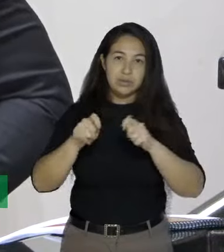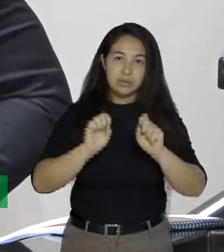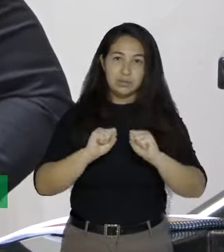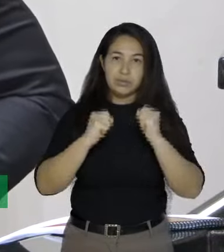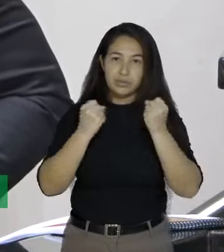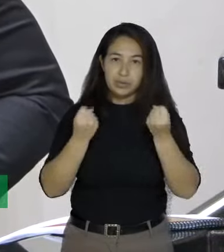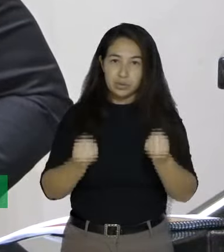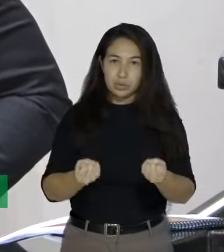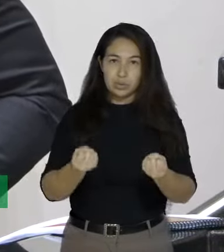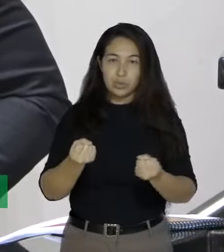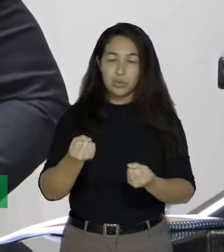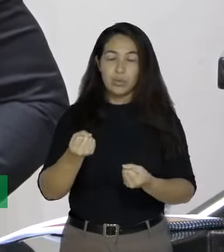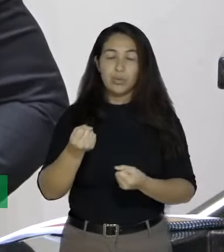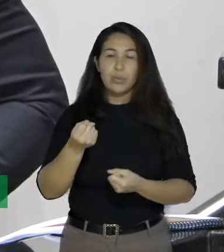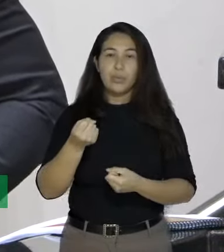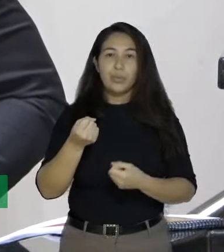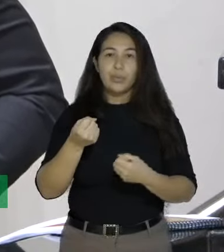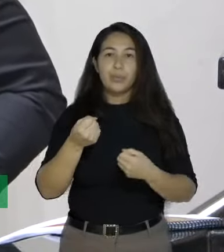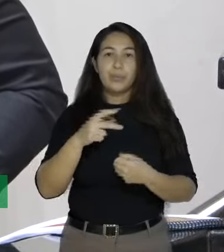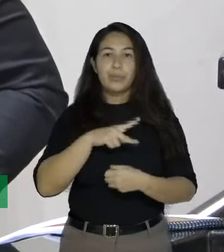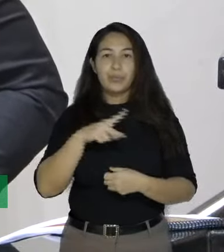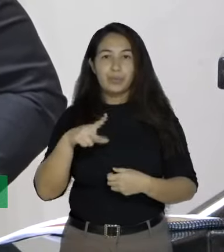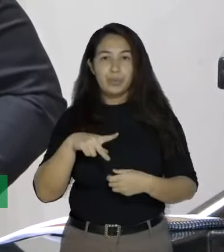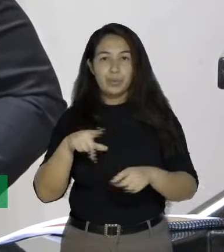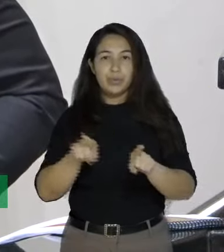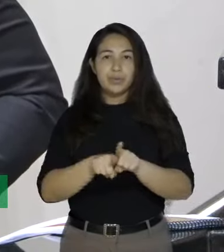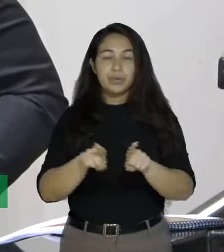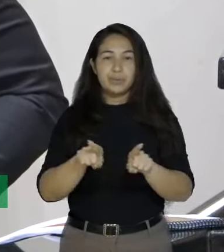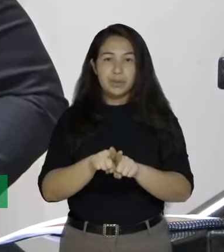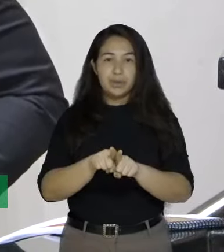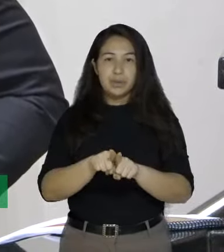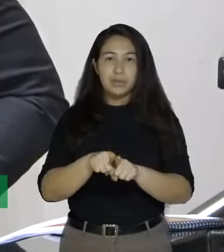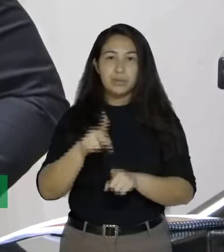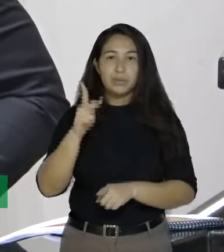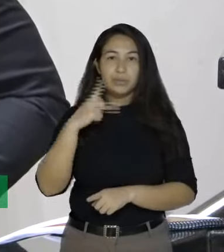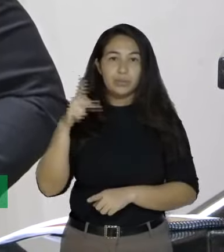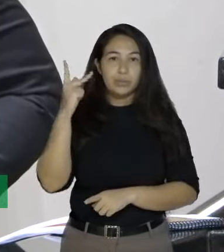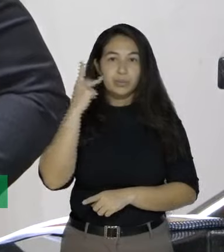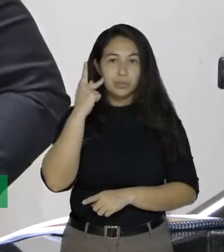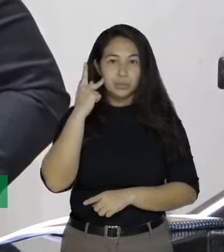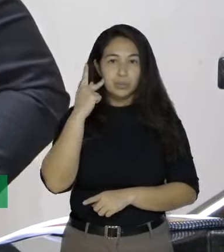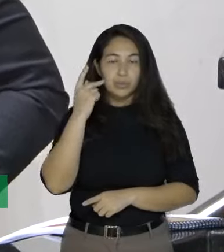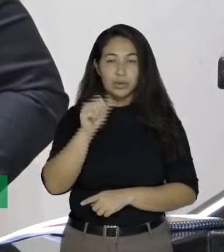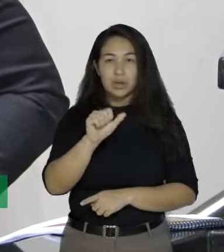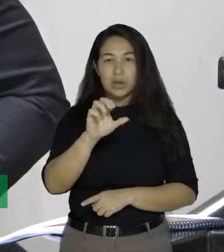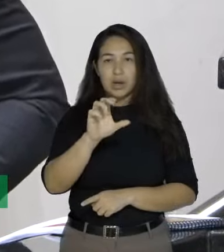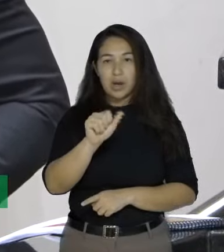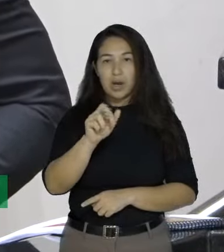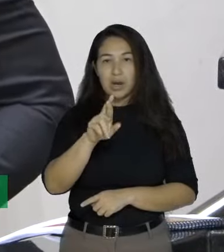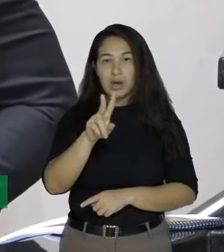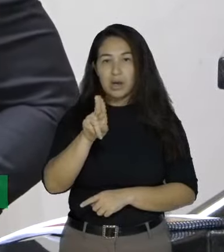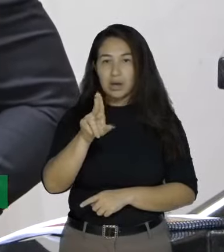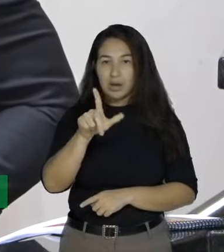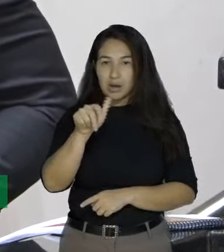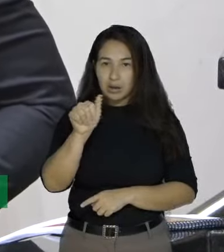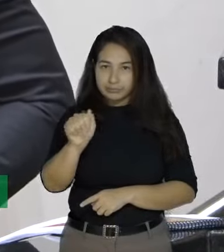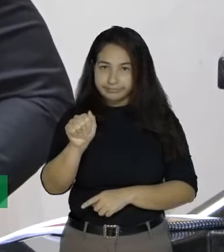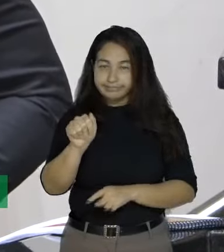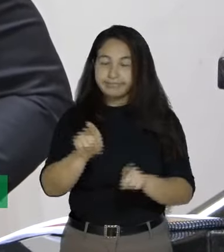públicos Dr João procuradora geral da Assembleia Legislativa Dra Carola e